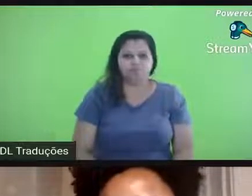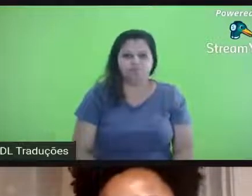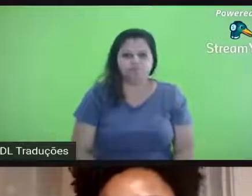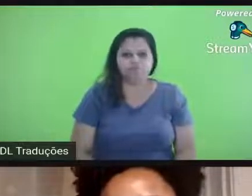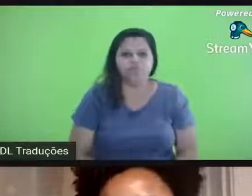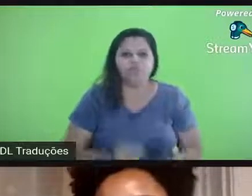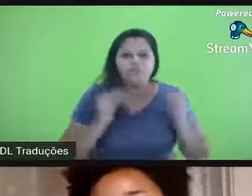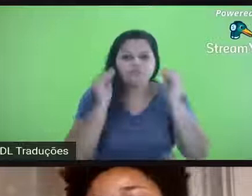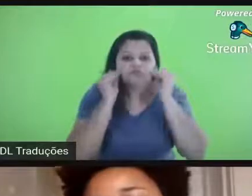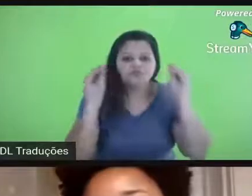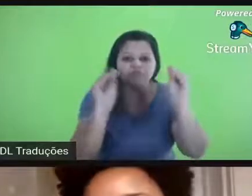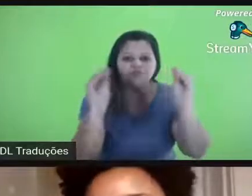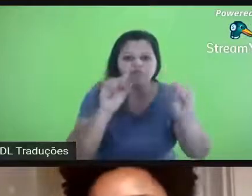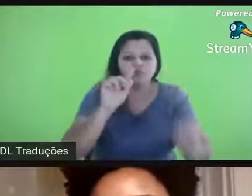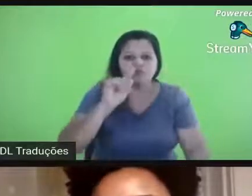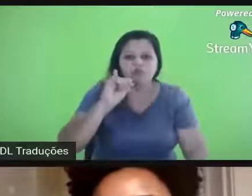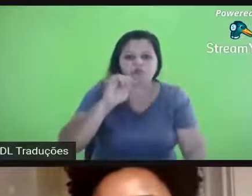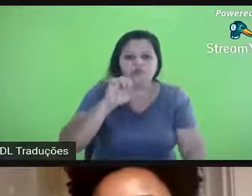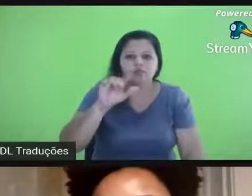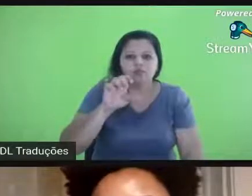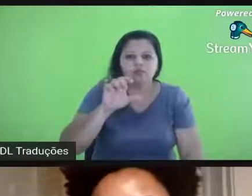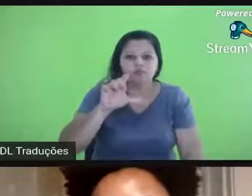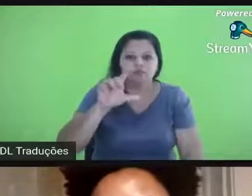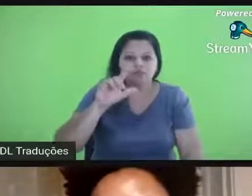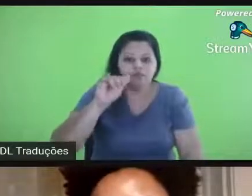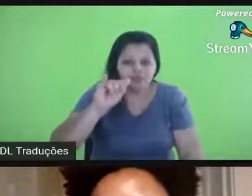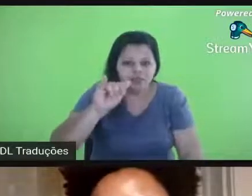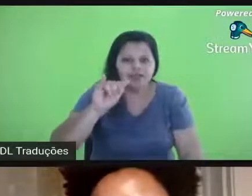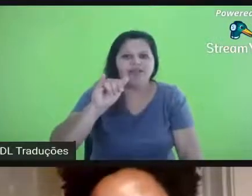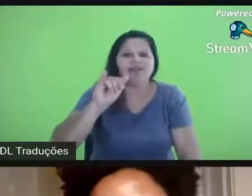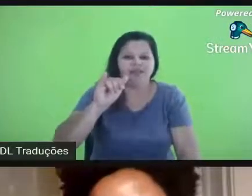Queria mandar um beijo para a Gisele de Paula também e para